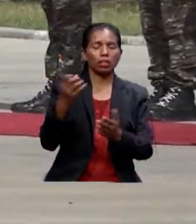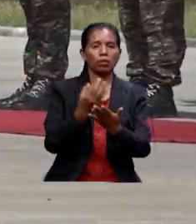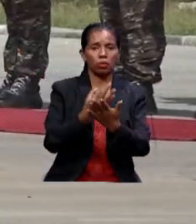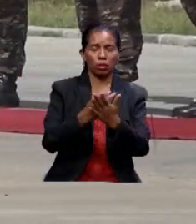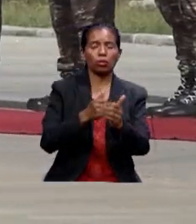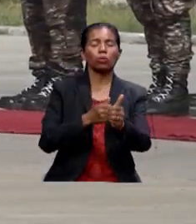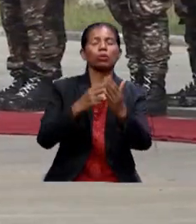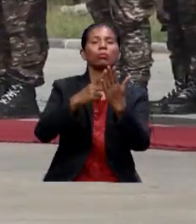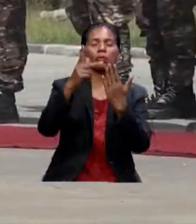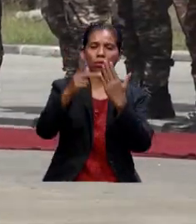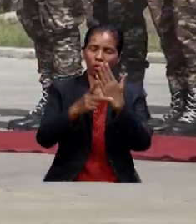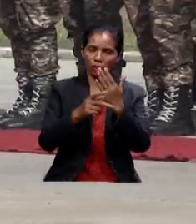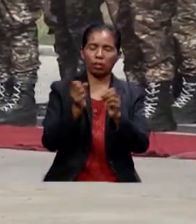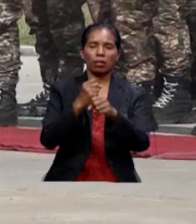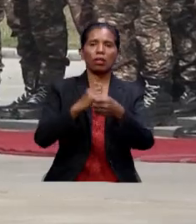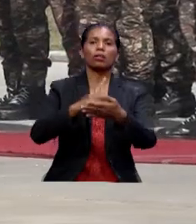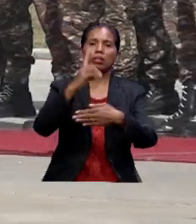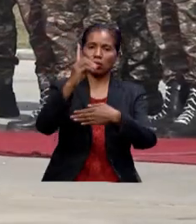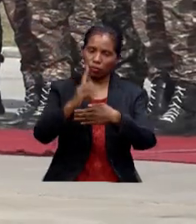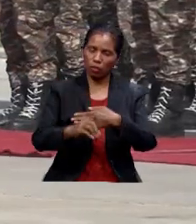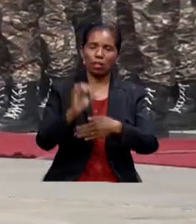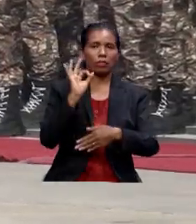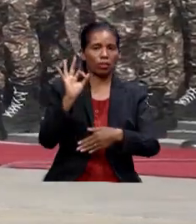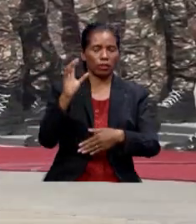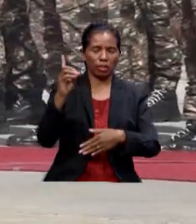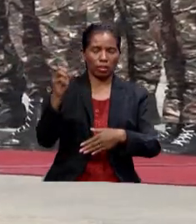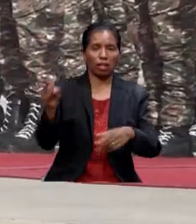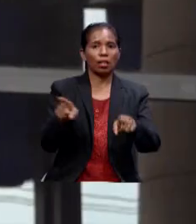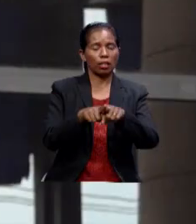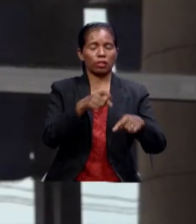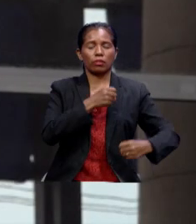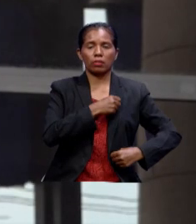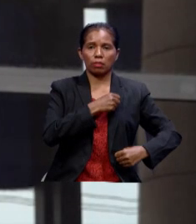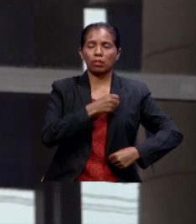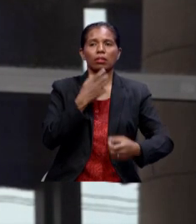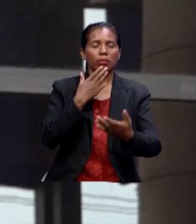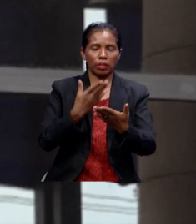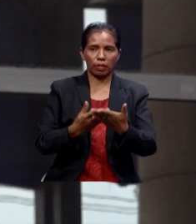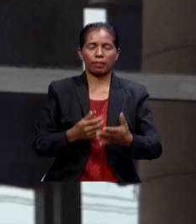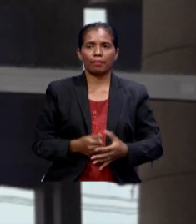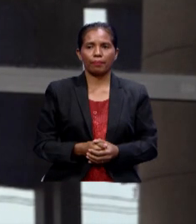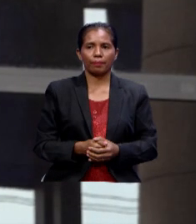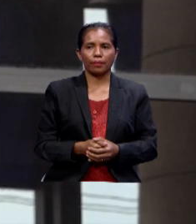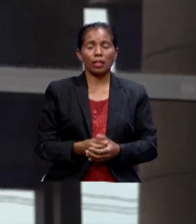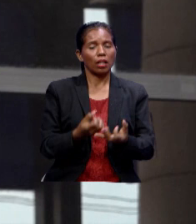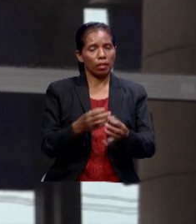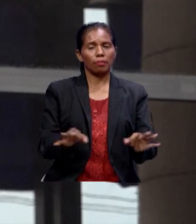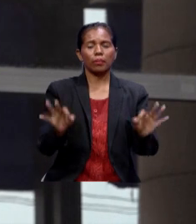nebe traçao na rua de desenvolve FF Detelli sai Forças Armadas nebe profissional. E é importante